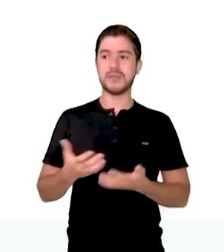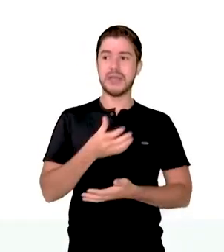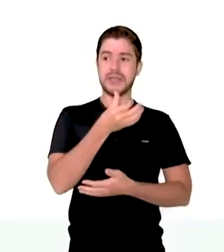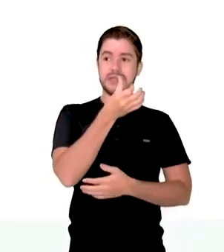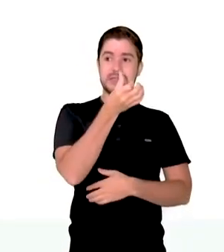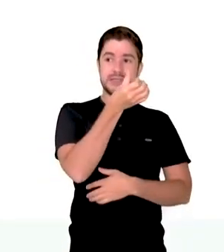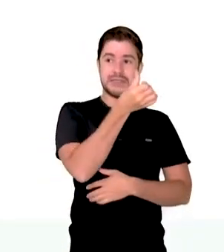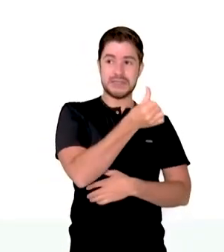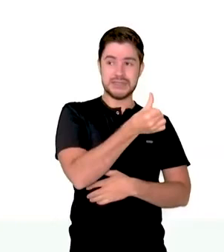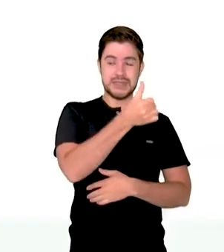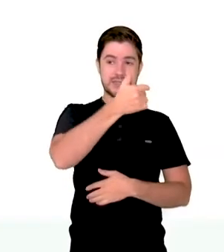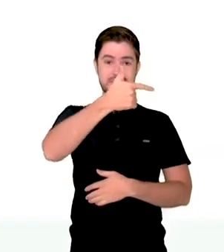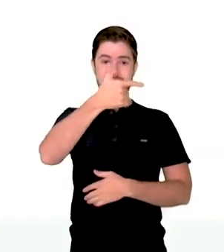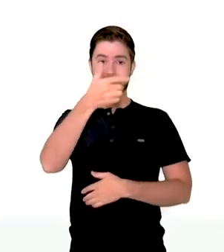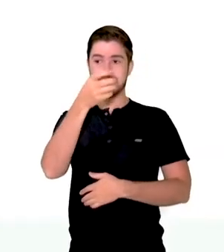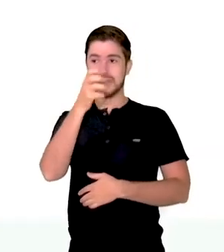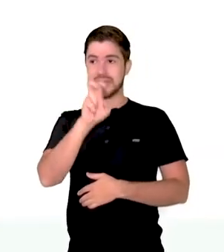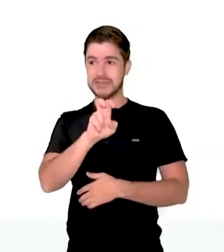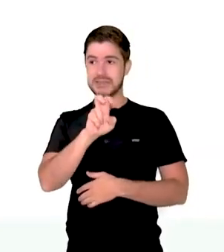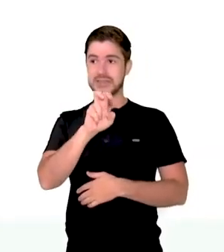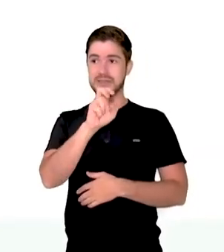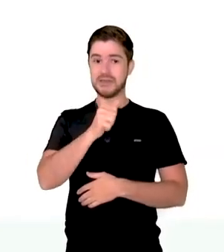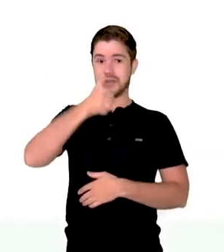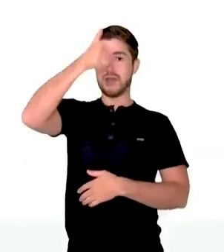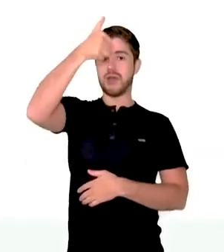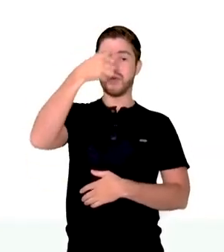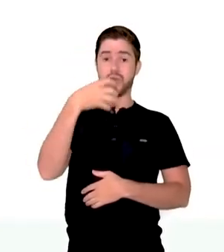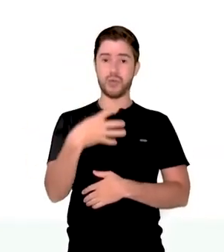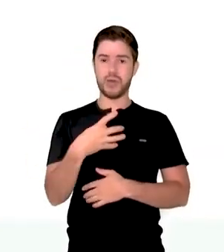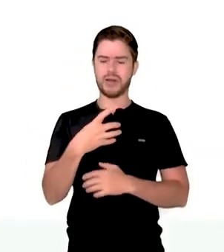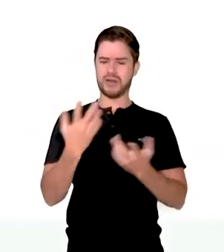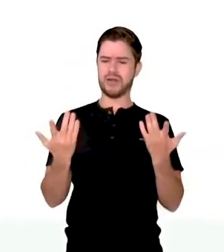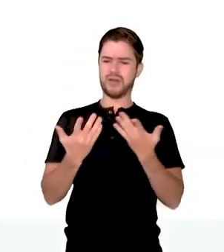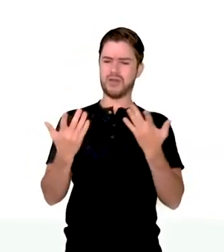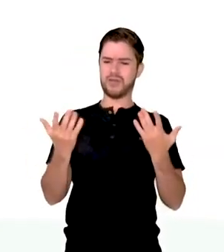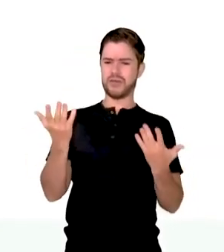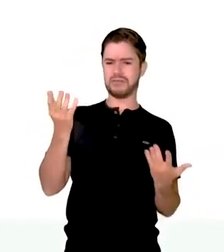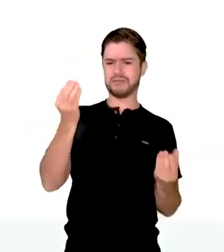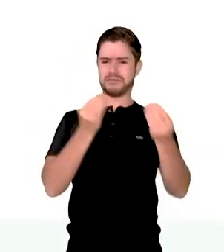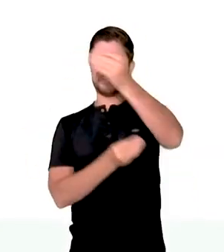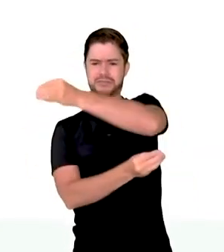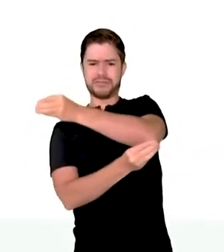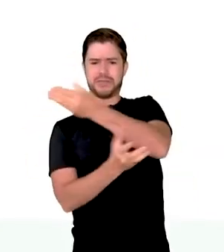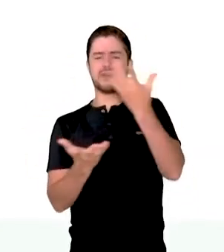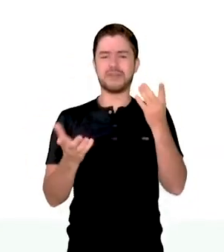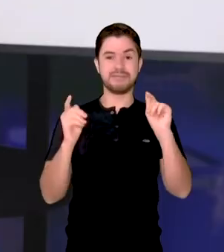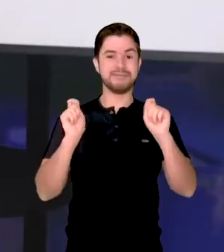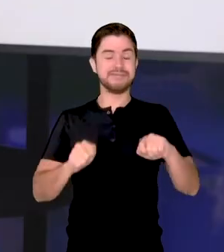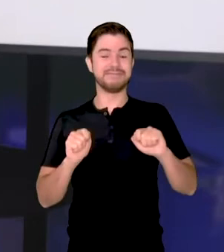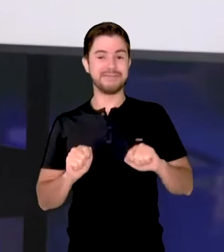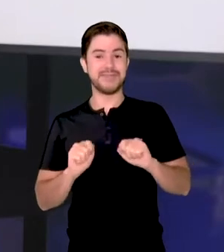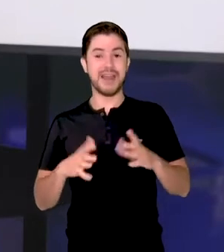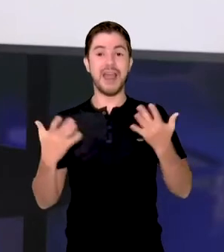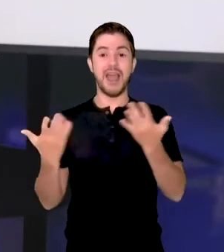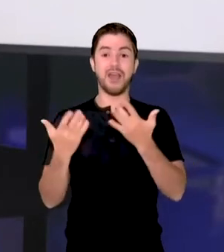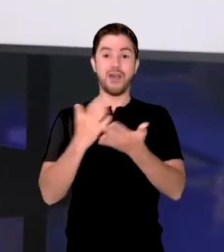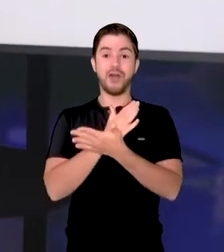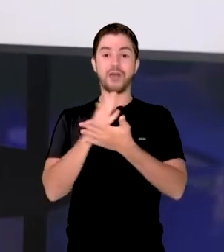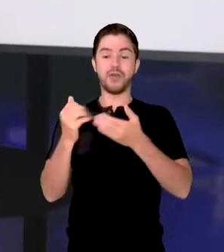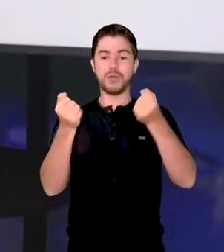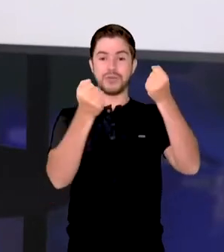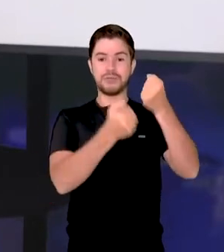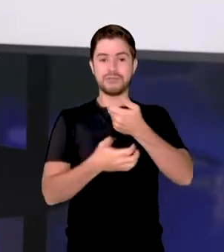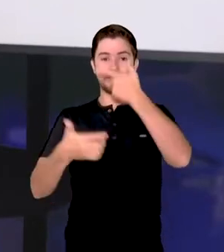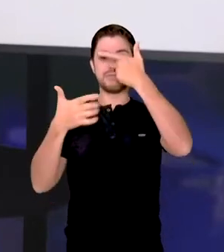625 e levada a um quarto um agora foi o contrário não é eu não parte da rainha agora eu parte da